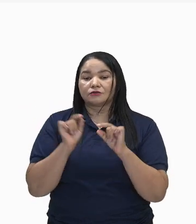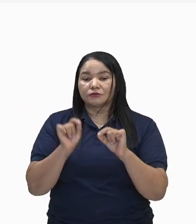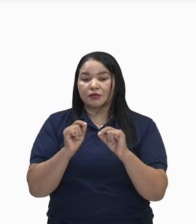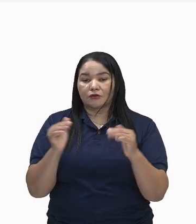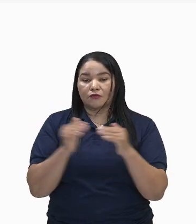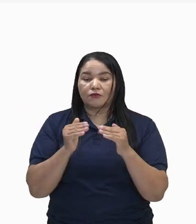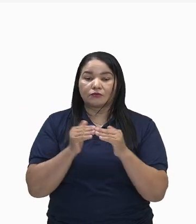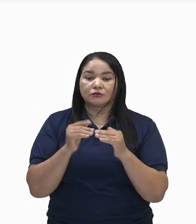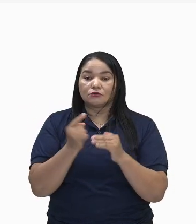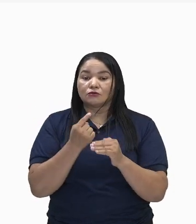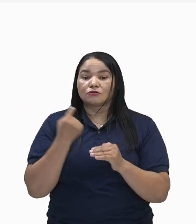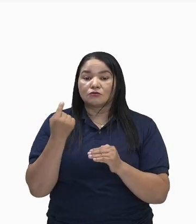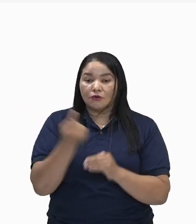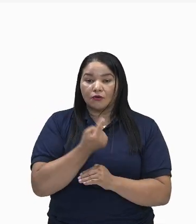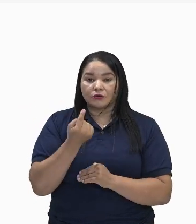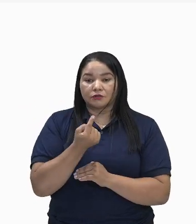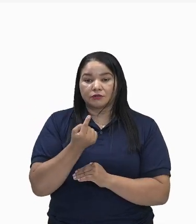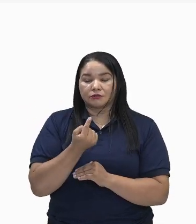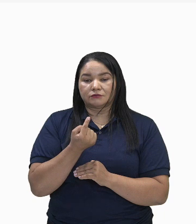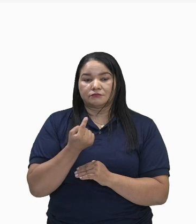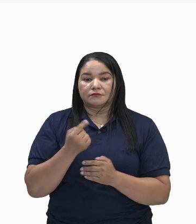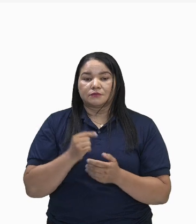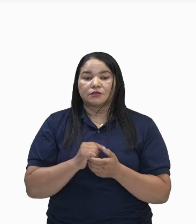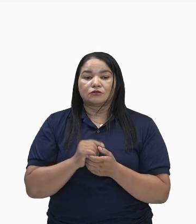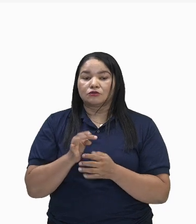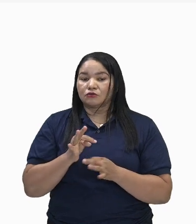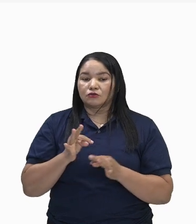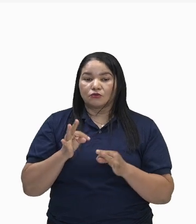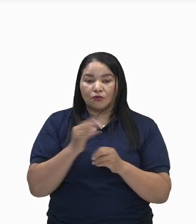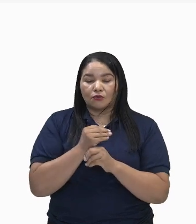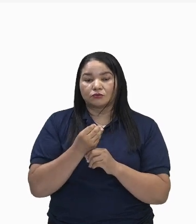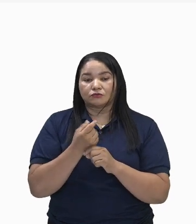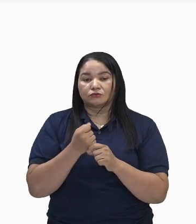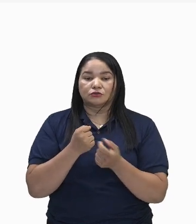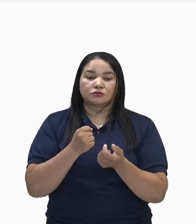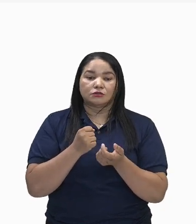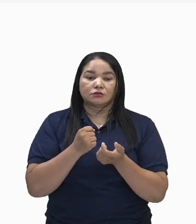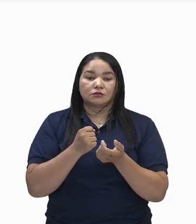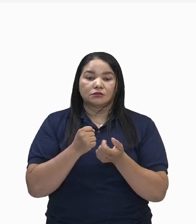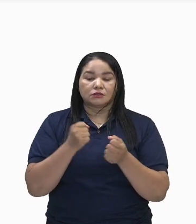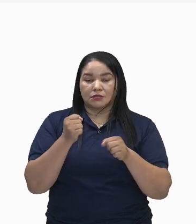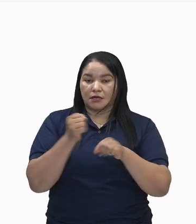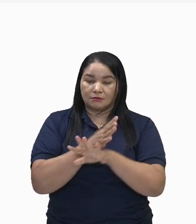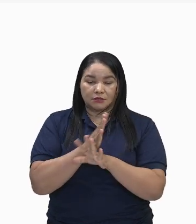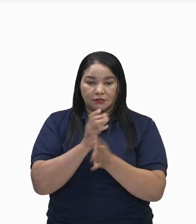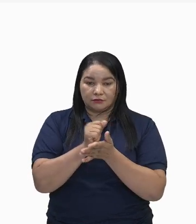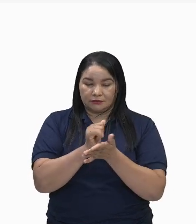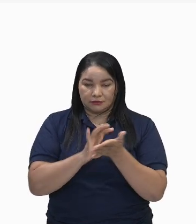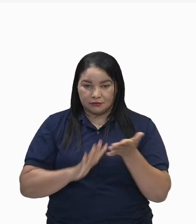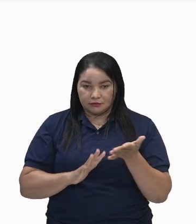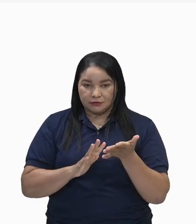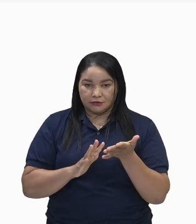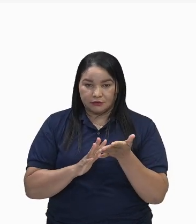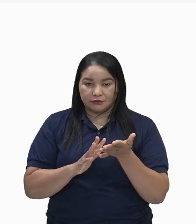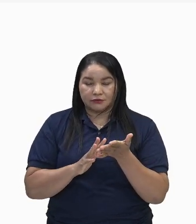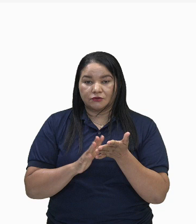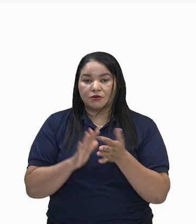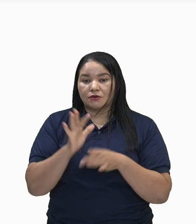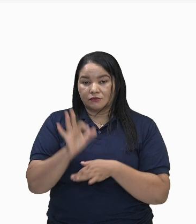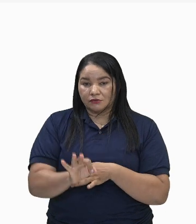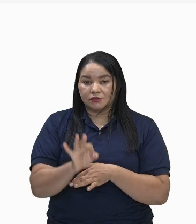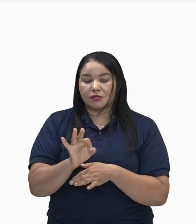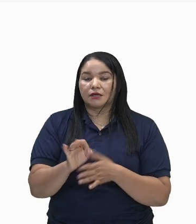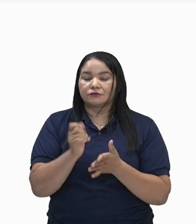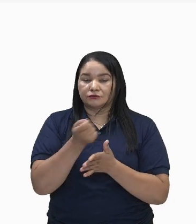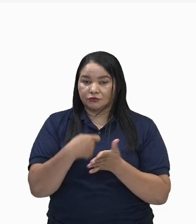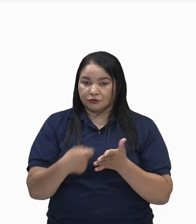com nós, em vez de eles, todos terminaram os exercícios, seria a forma correta